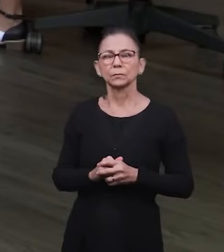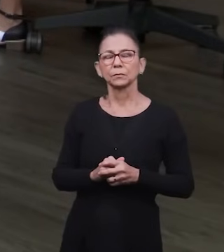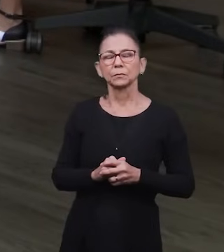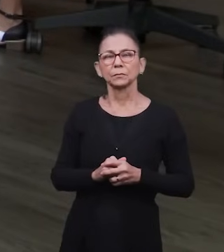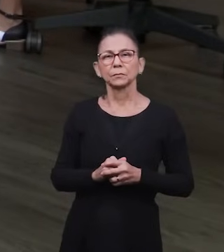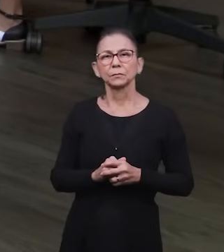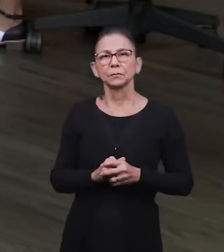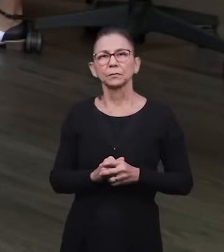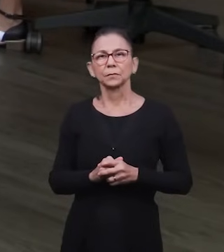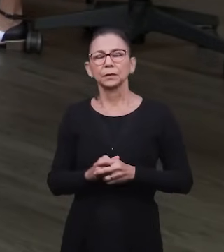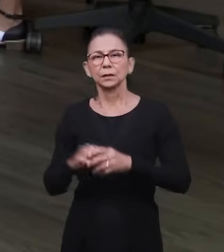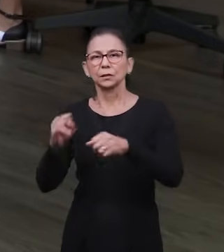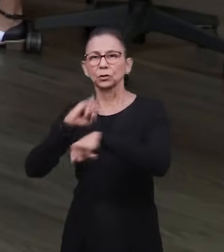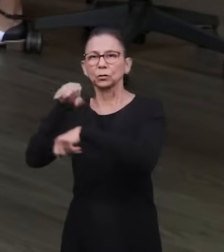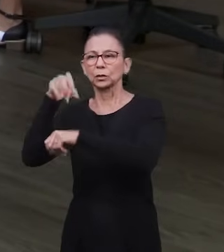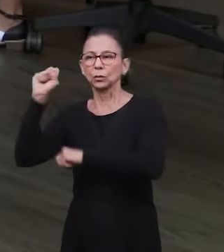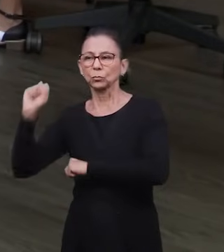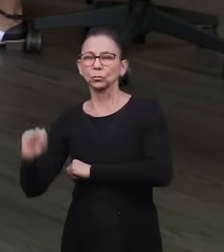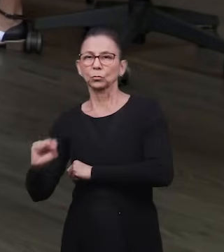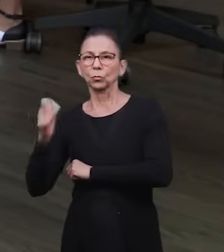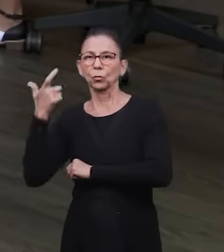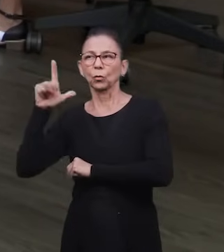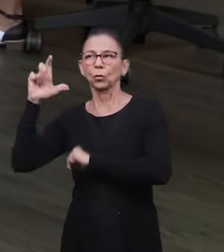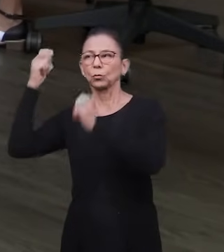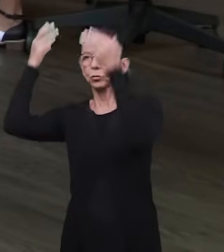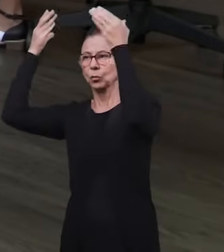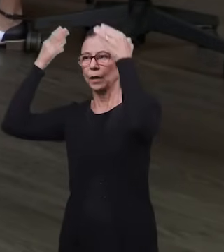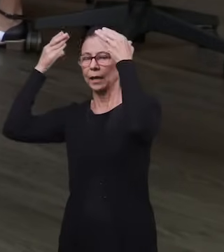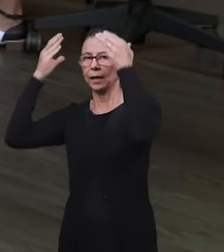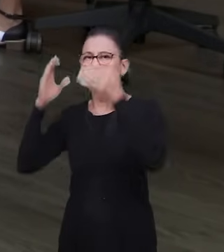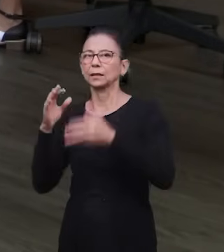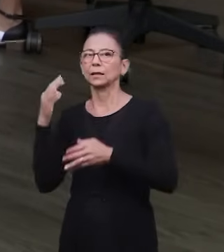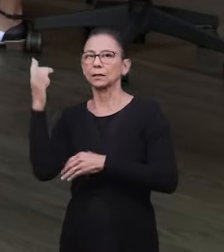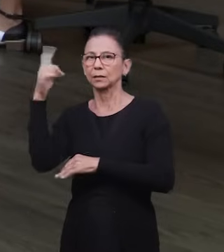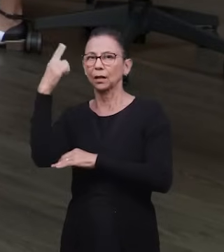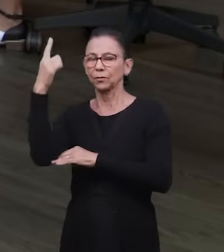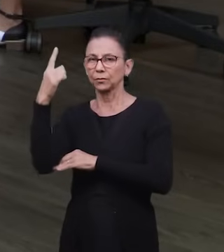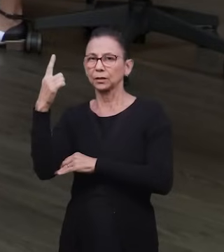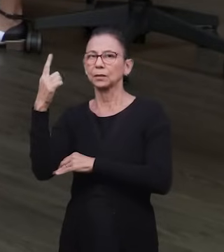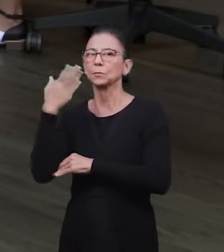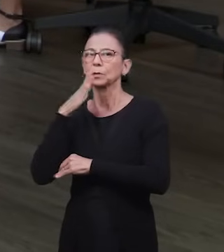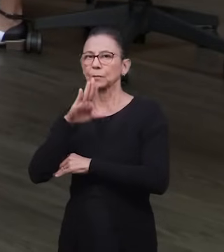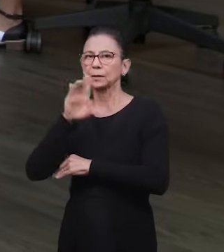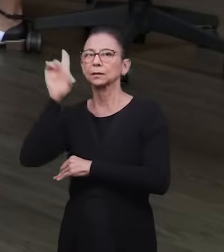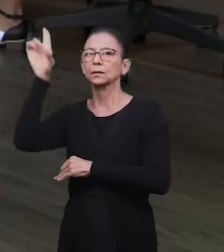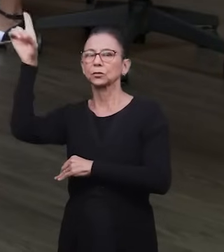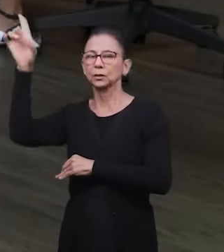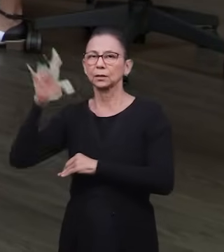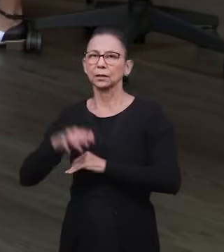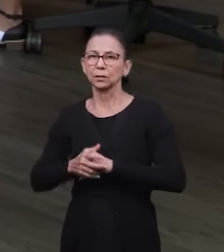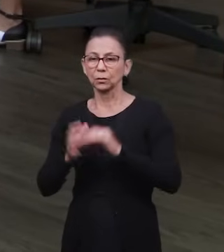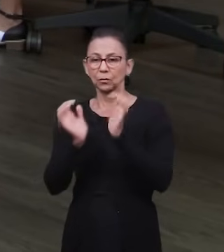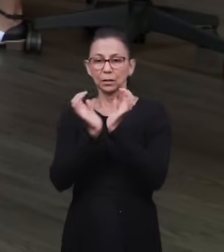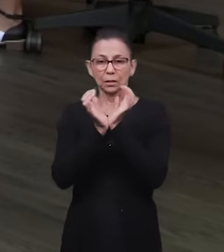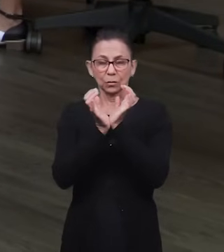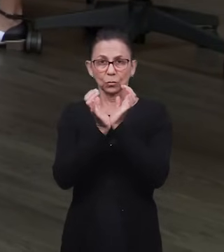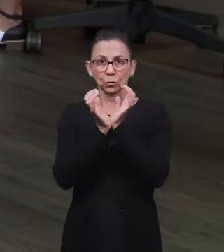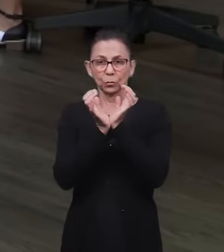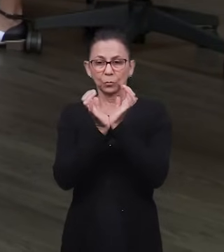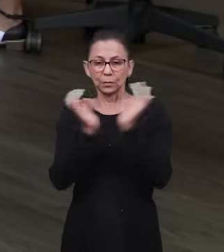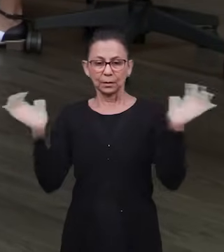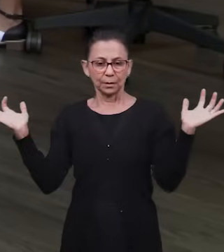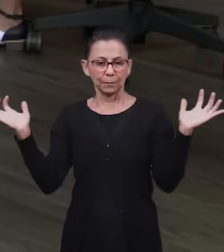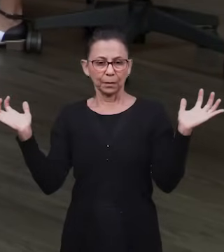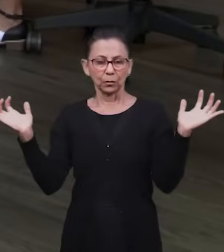ficou com o reino do sul, que é Jerusalém, onde é que estava o quê? O reino de Davi e a promessa de Deus. Jeroboão, que fez, ele separou